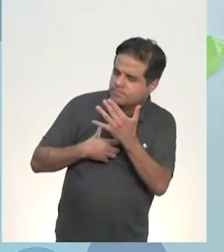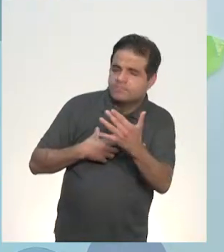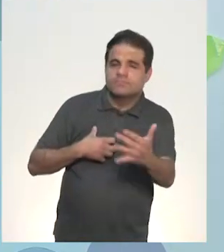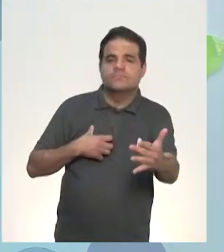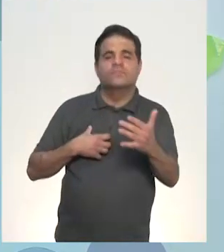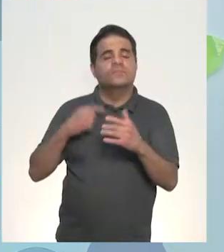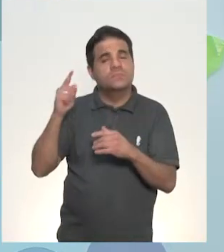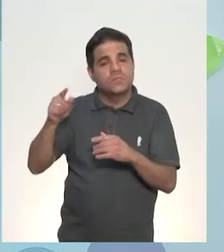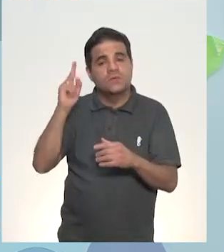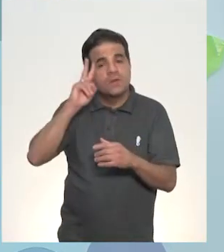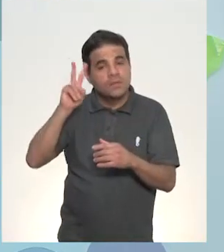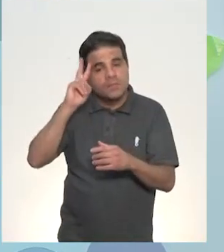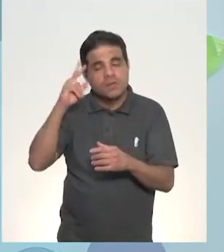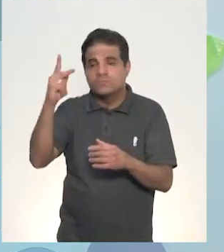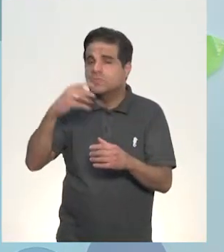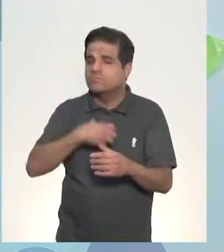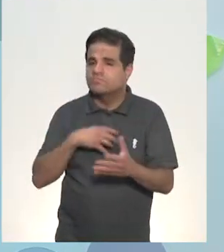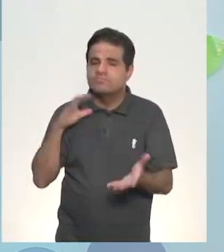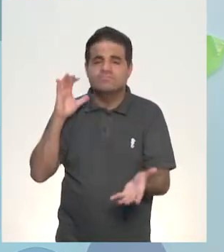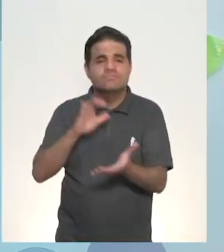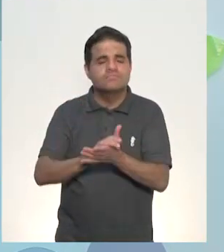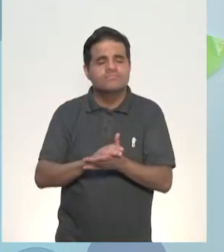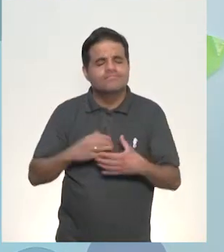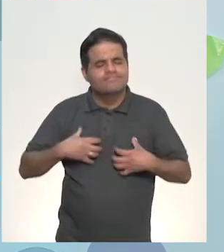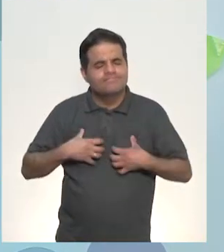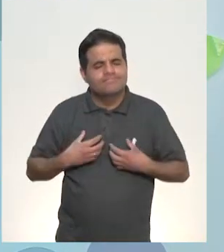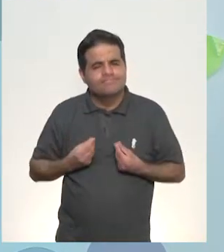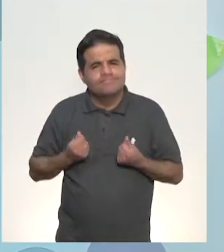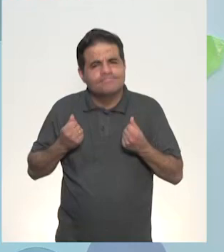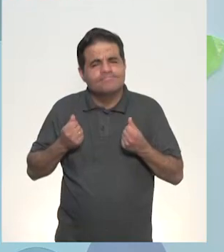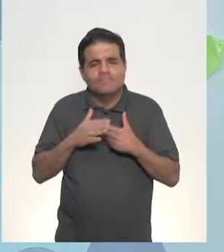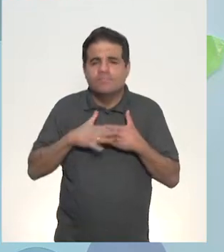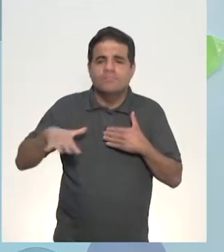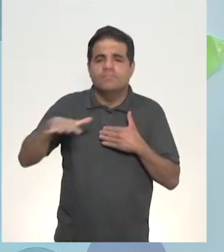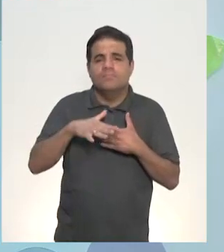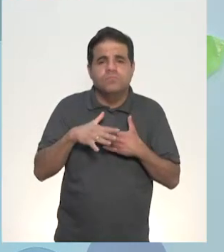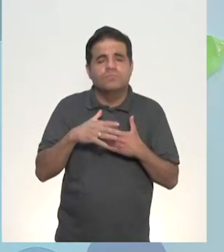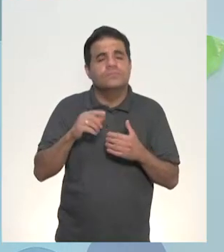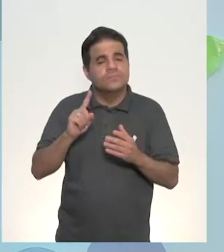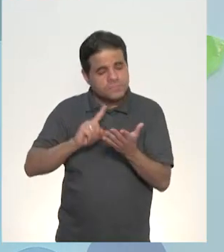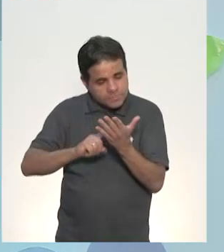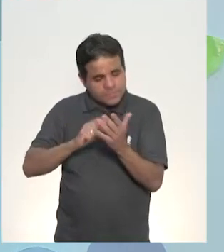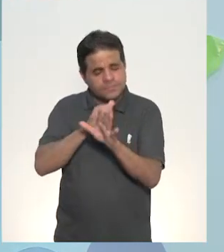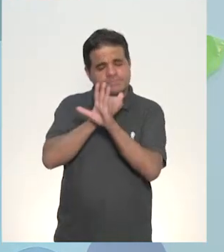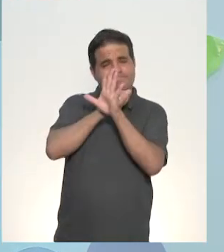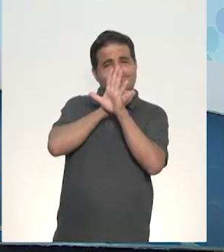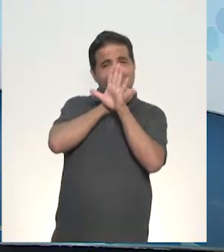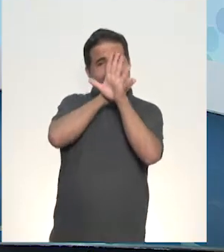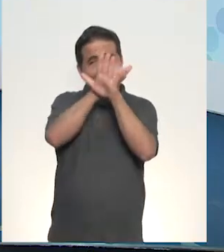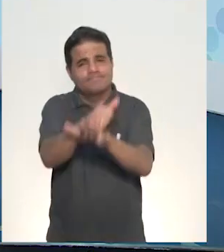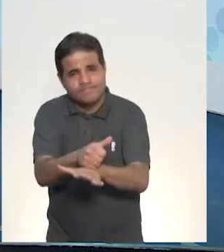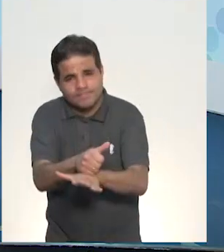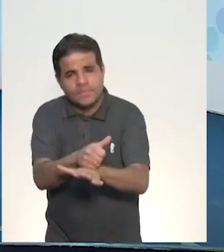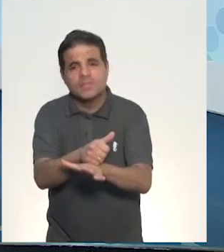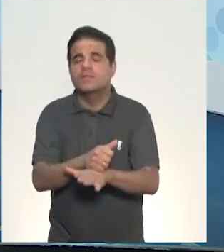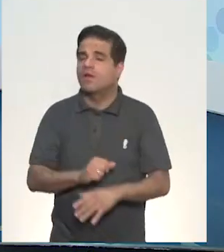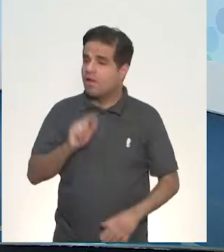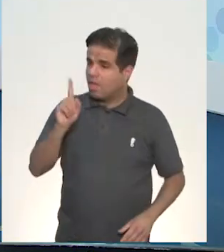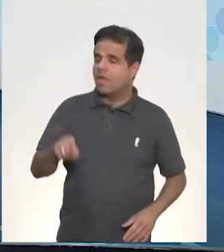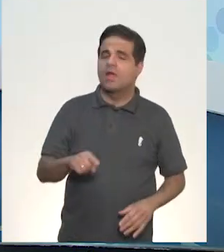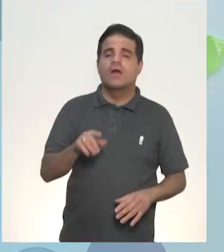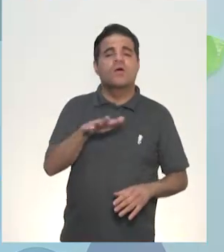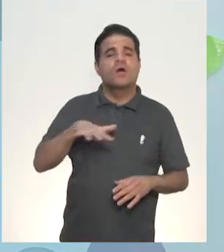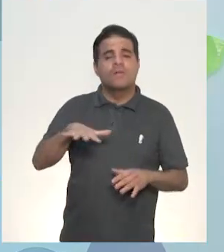seu amado, lembrando dele e sentindo como se tivesse a presença dele ali. Isso é metonímia. Sabe por quê? Qual é